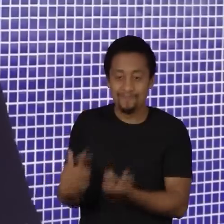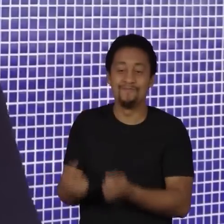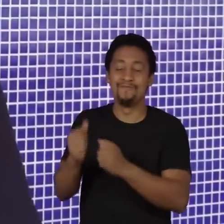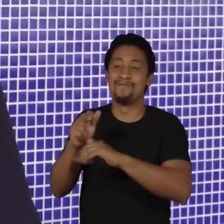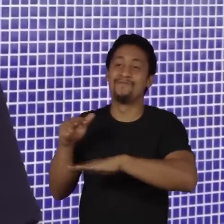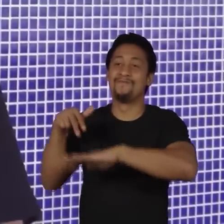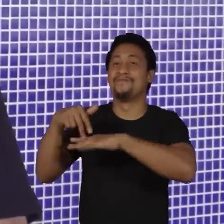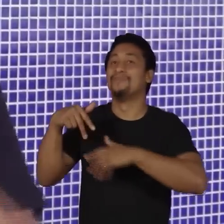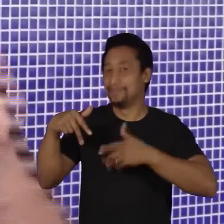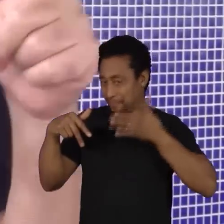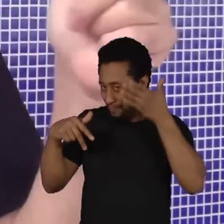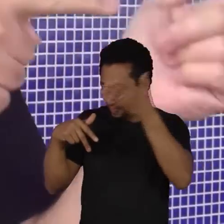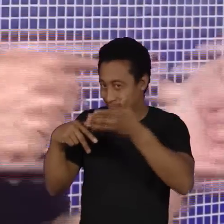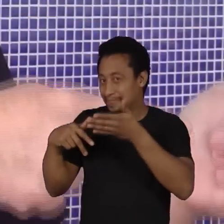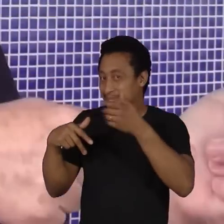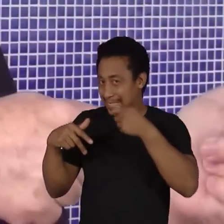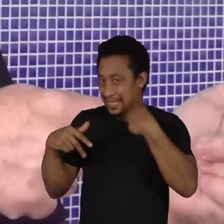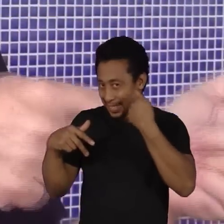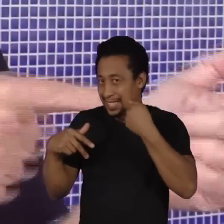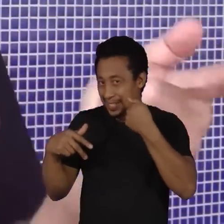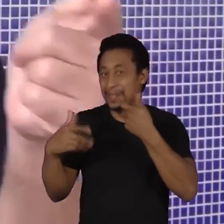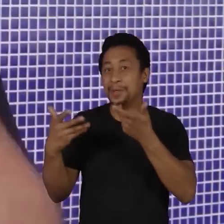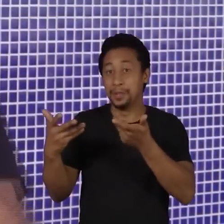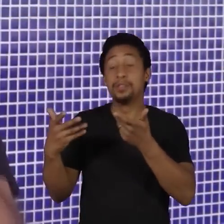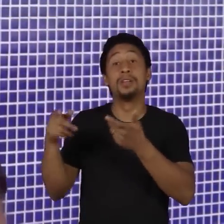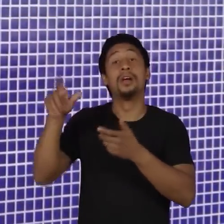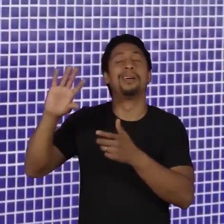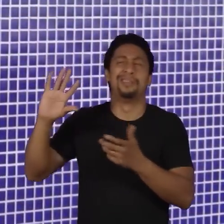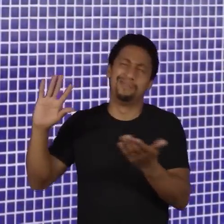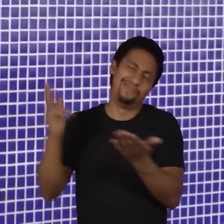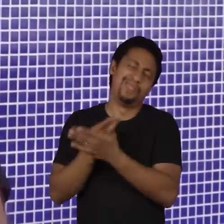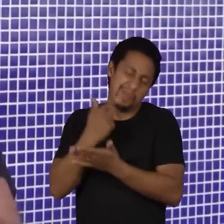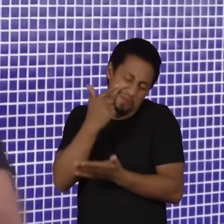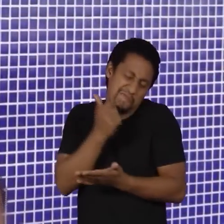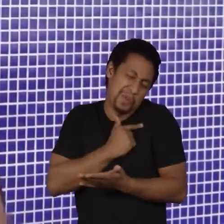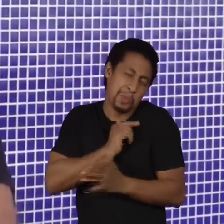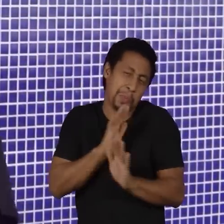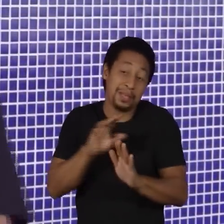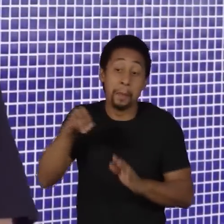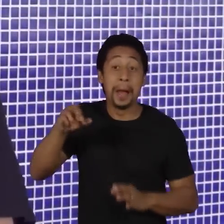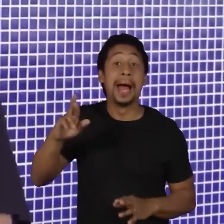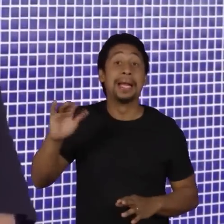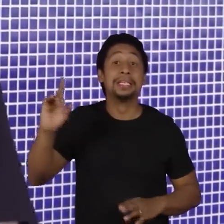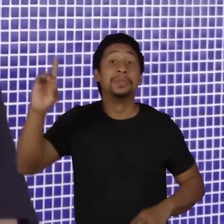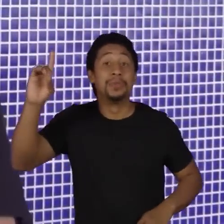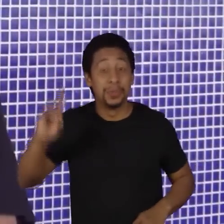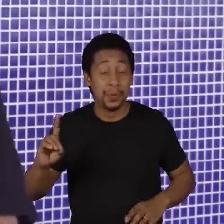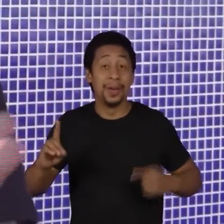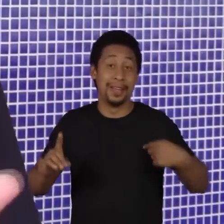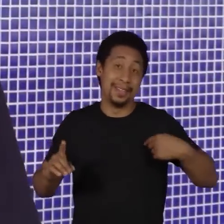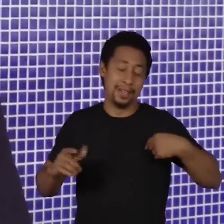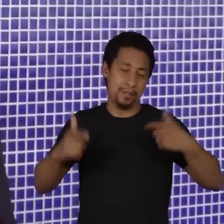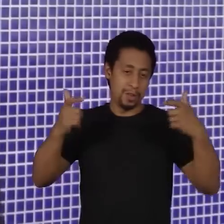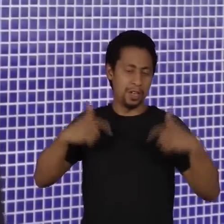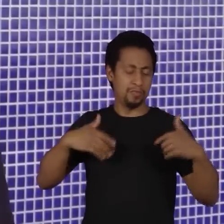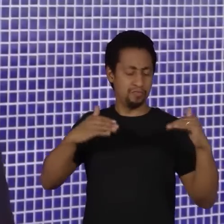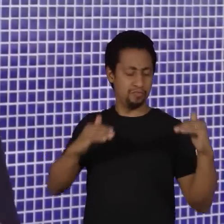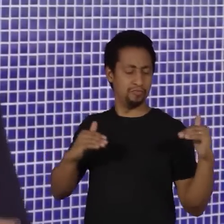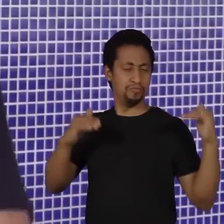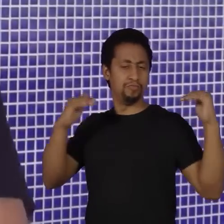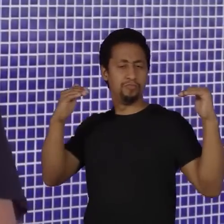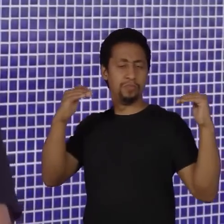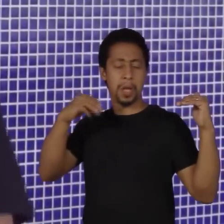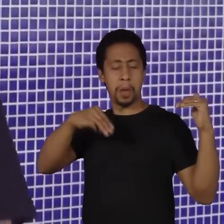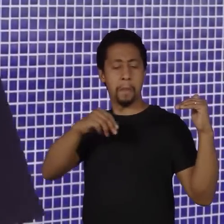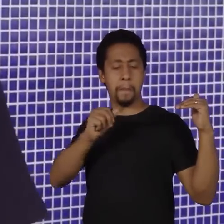Preciosas Ridículas, dirigido pela Maria Alice, e eu fazia um papel, o Marquês de Mascarry, nessa montagem.